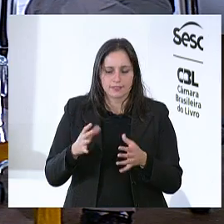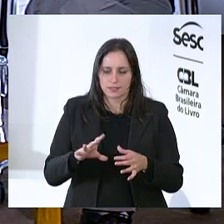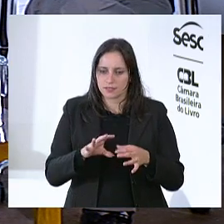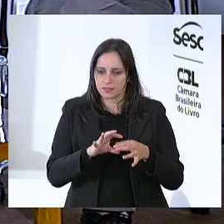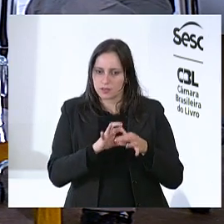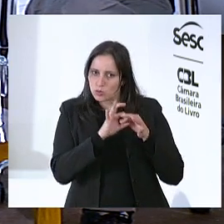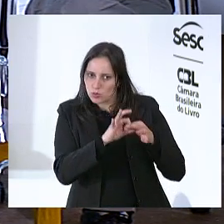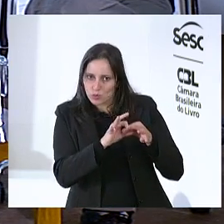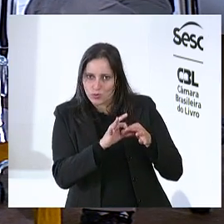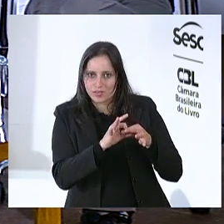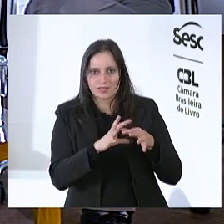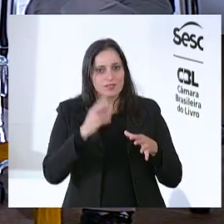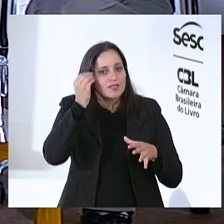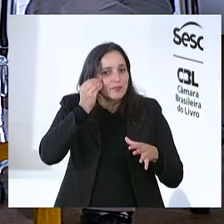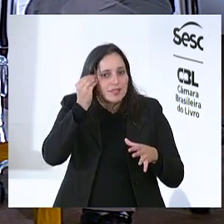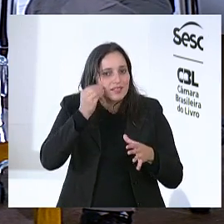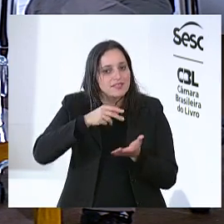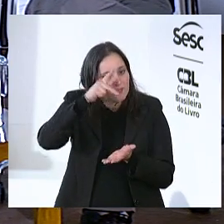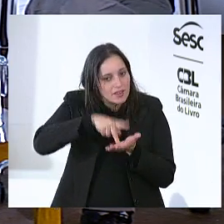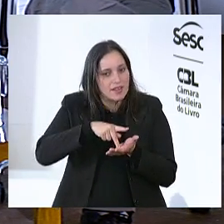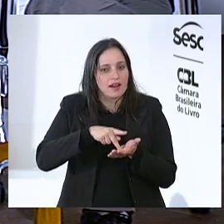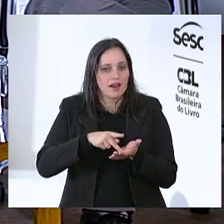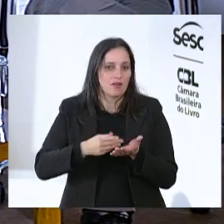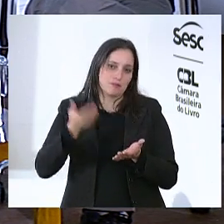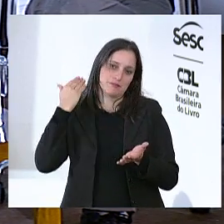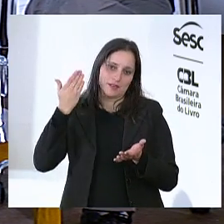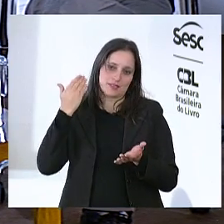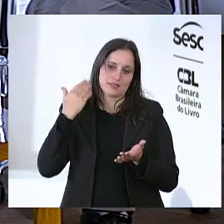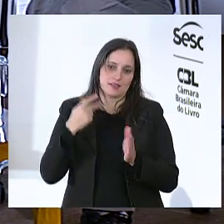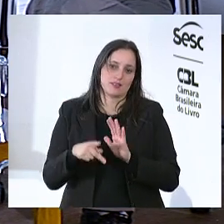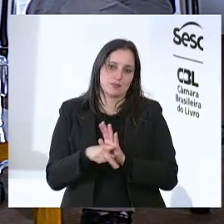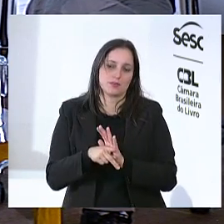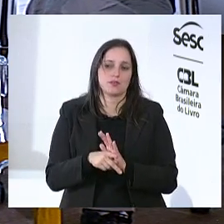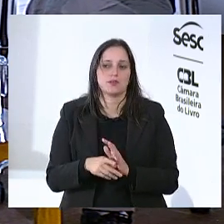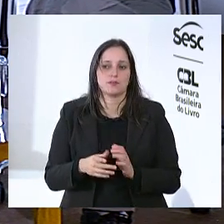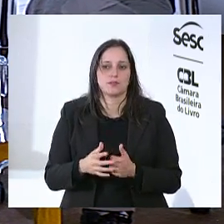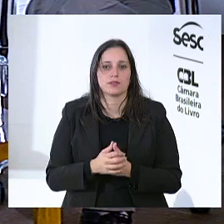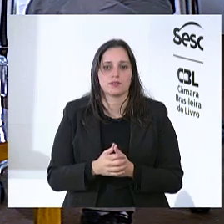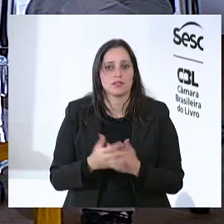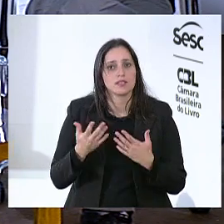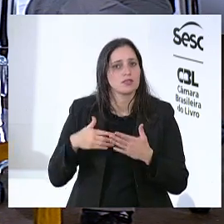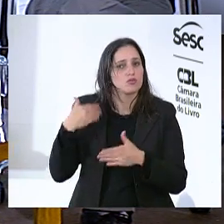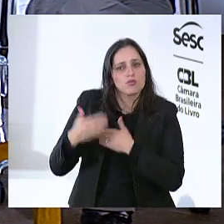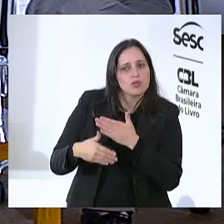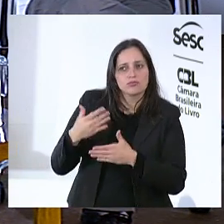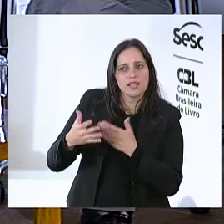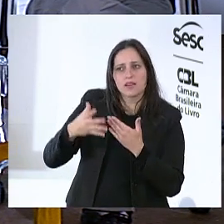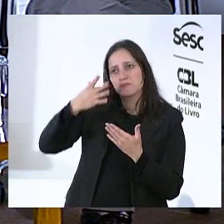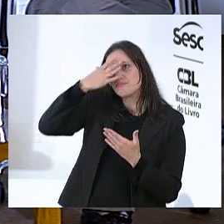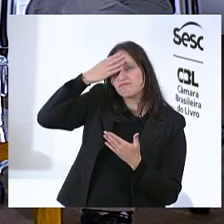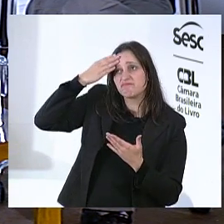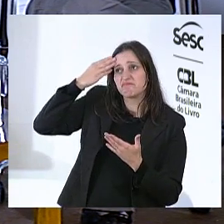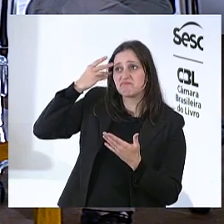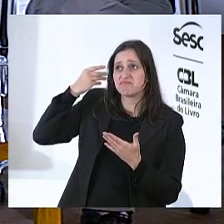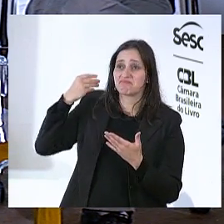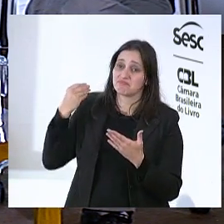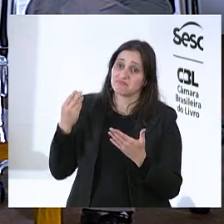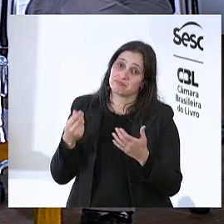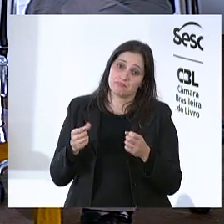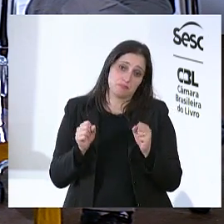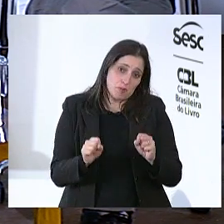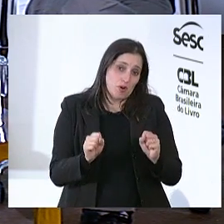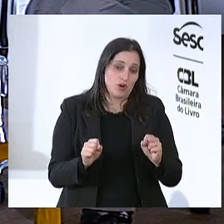a uma experiência, né, no passado que é impossível você se distanciar. Quer dizer, a memória, normalmente a memória